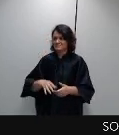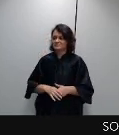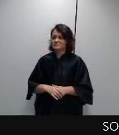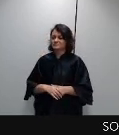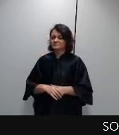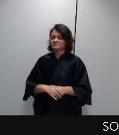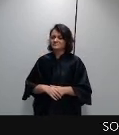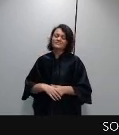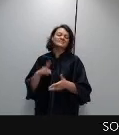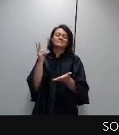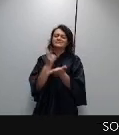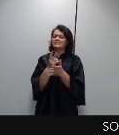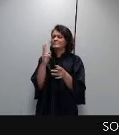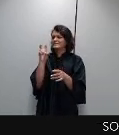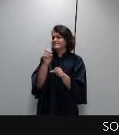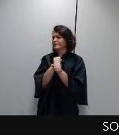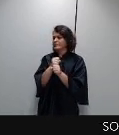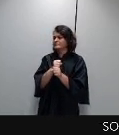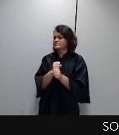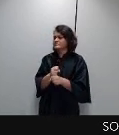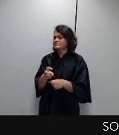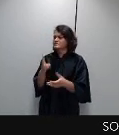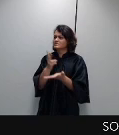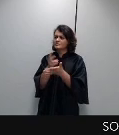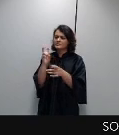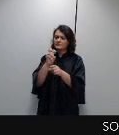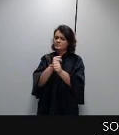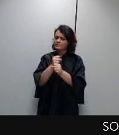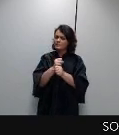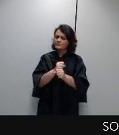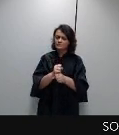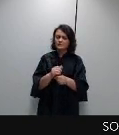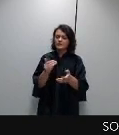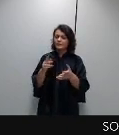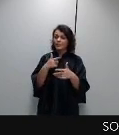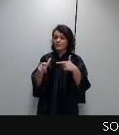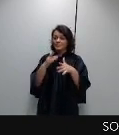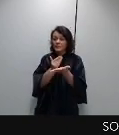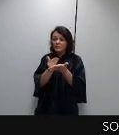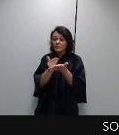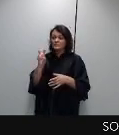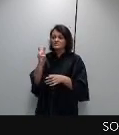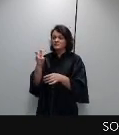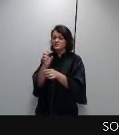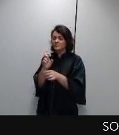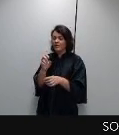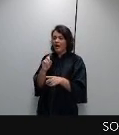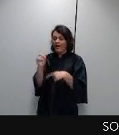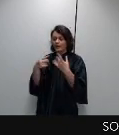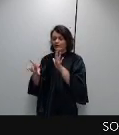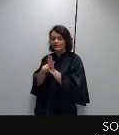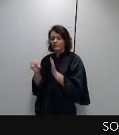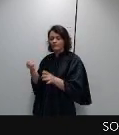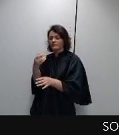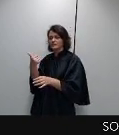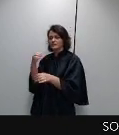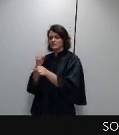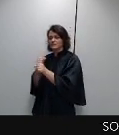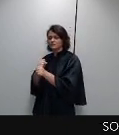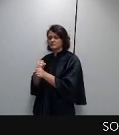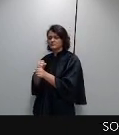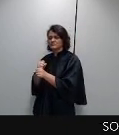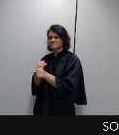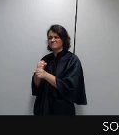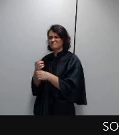cinco essa questão se iniciou quando era cinco Aí vem uma lei passa para 10 aí retroage para apanhar